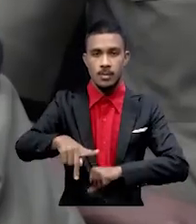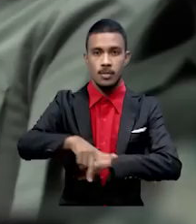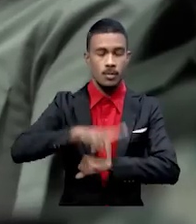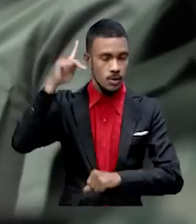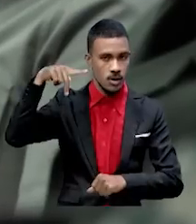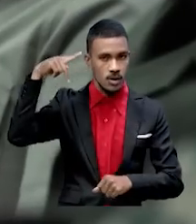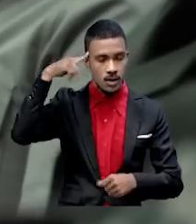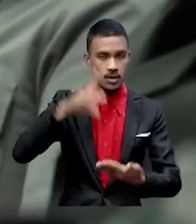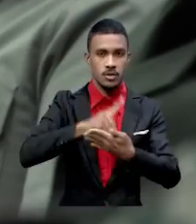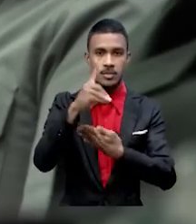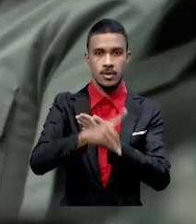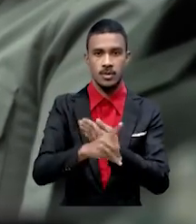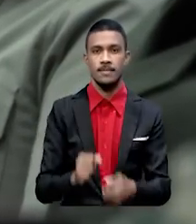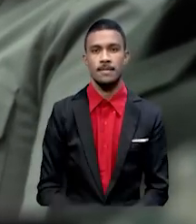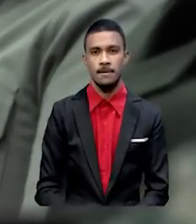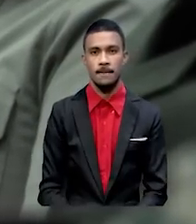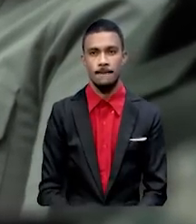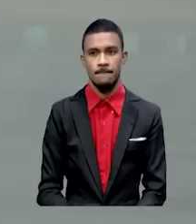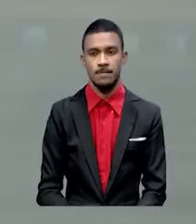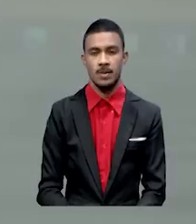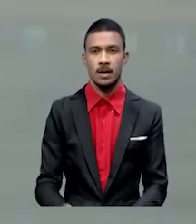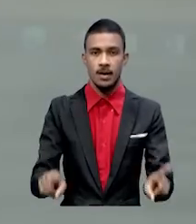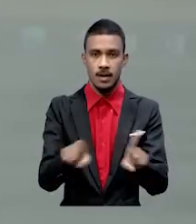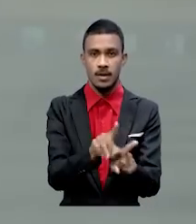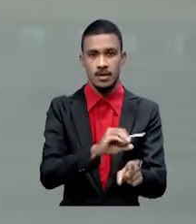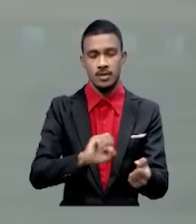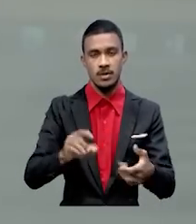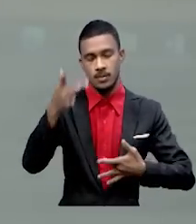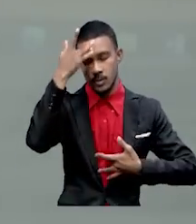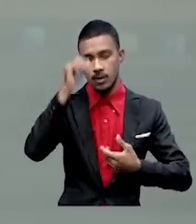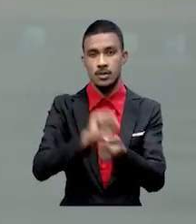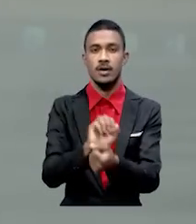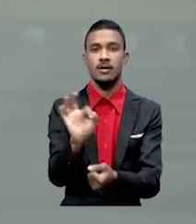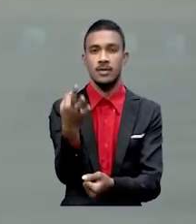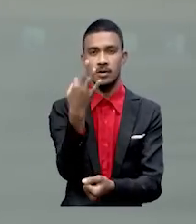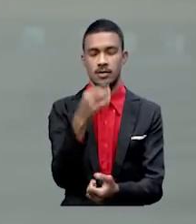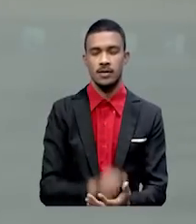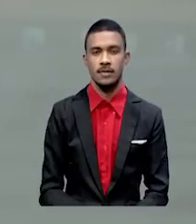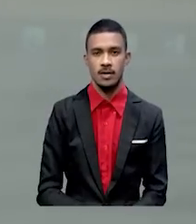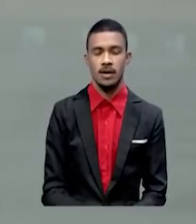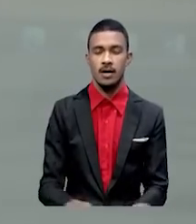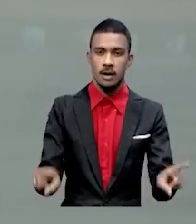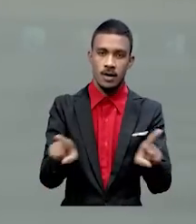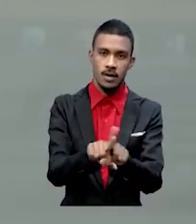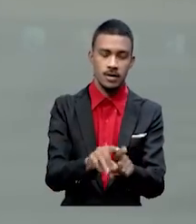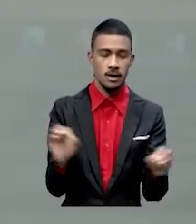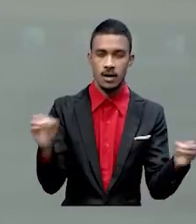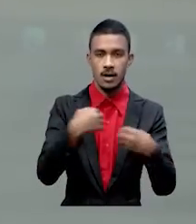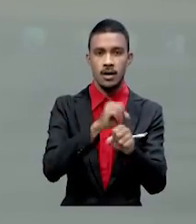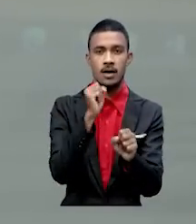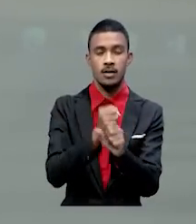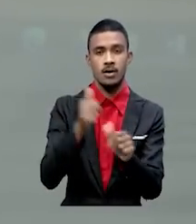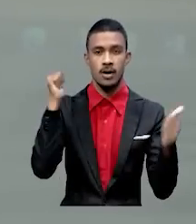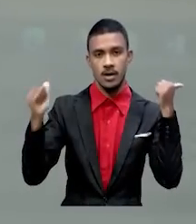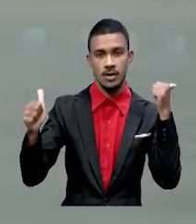Greater Sunrise. Mas por causa da pandemia do Covid-19, não se pode realizar nenhuma atividade